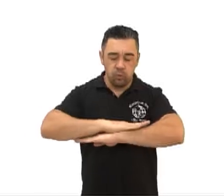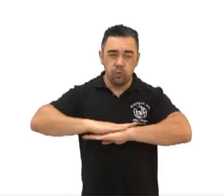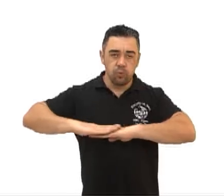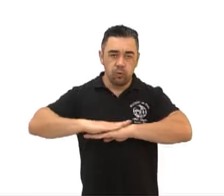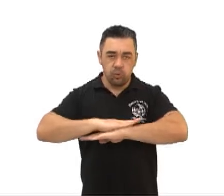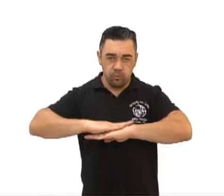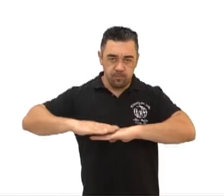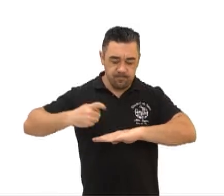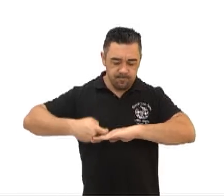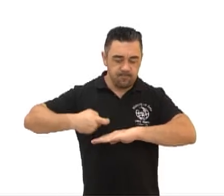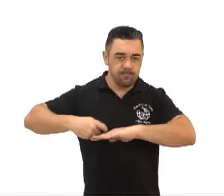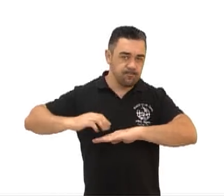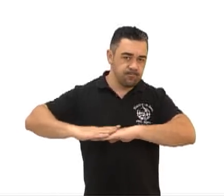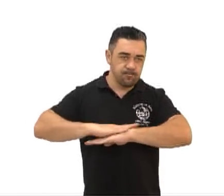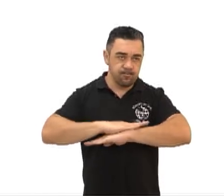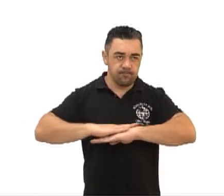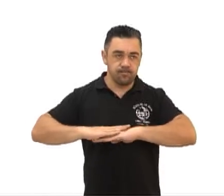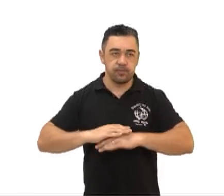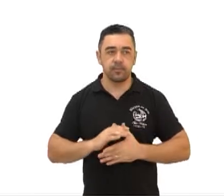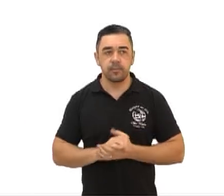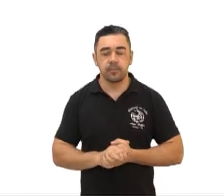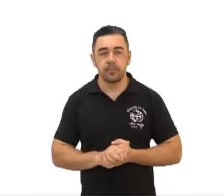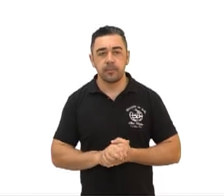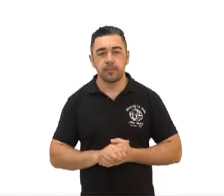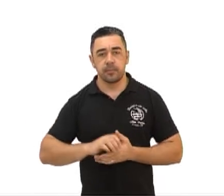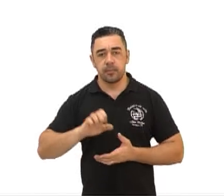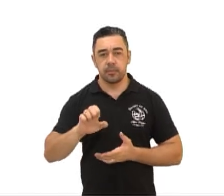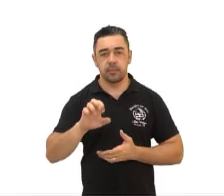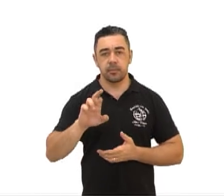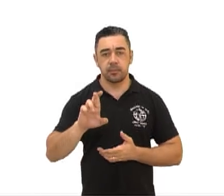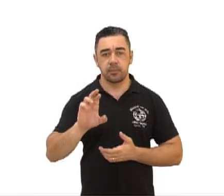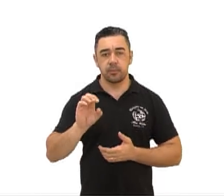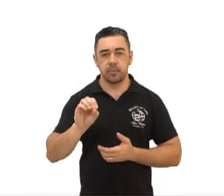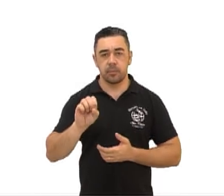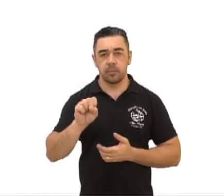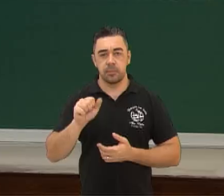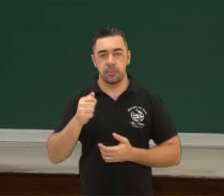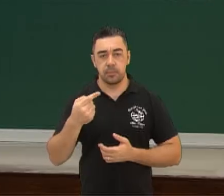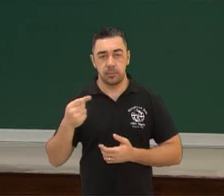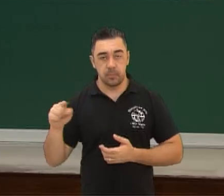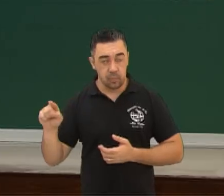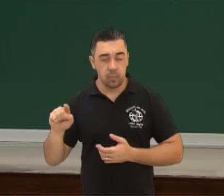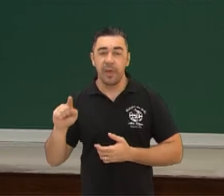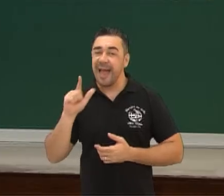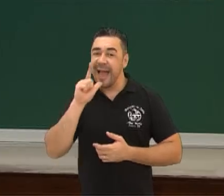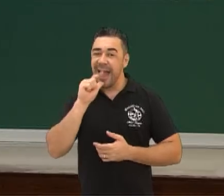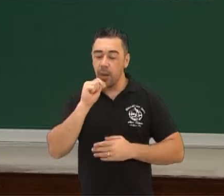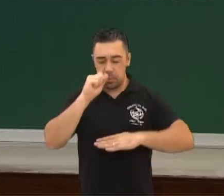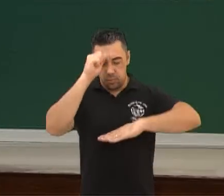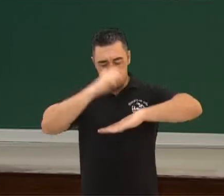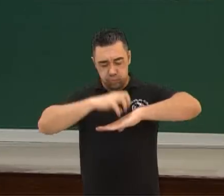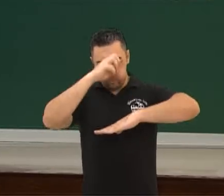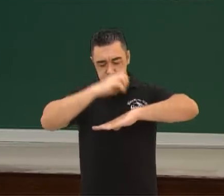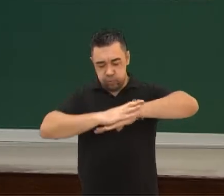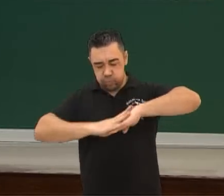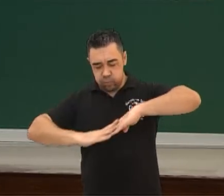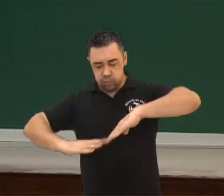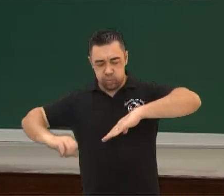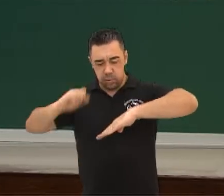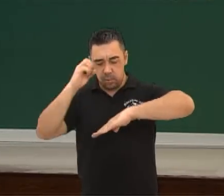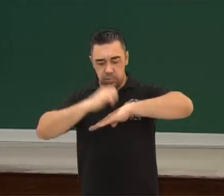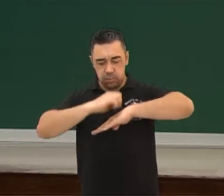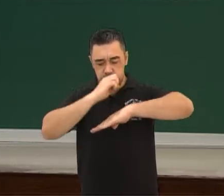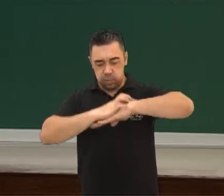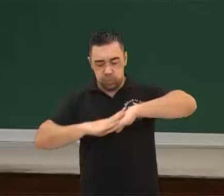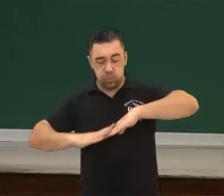solo, ok? Então, vamos lá. Erosão. A erosão, ela é causada por